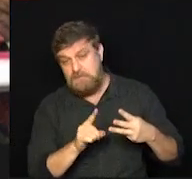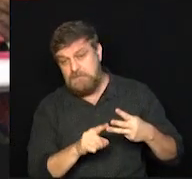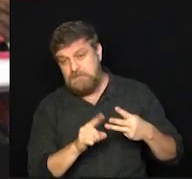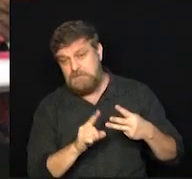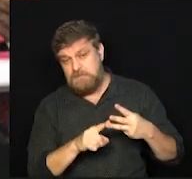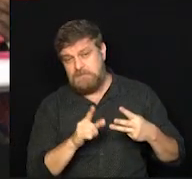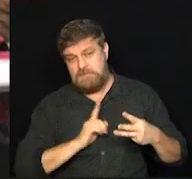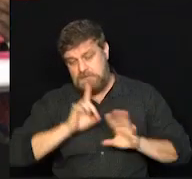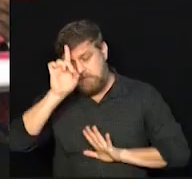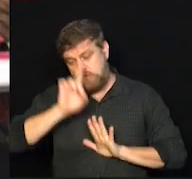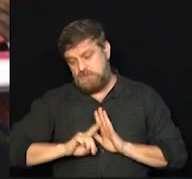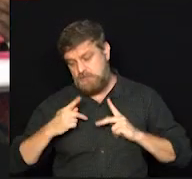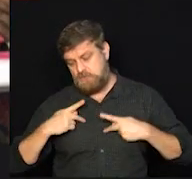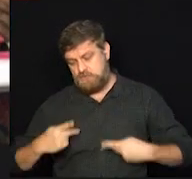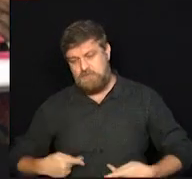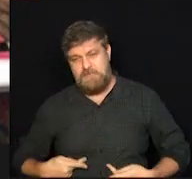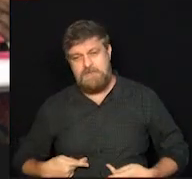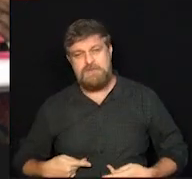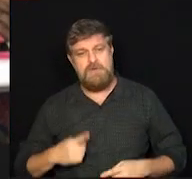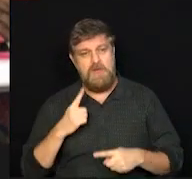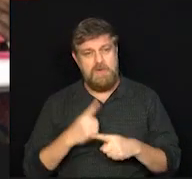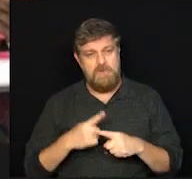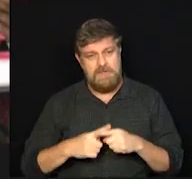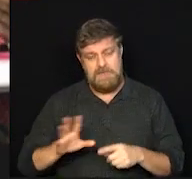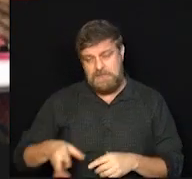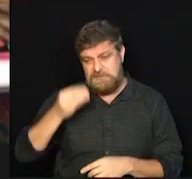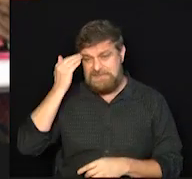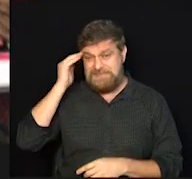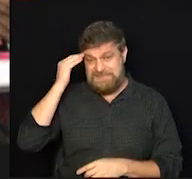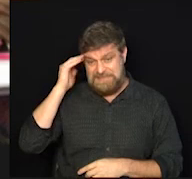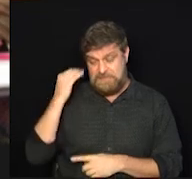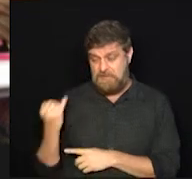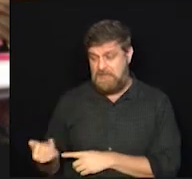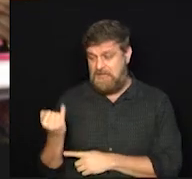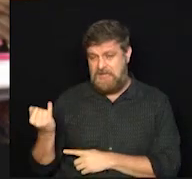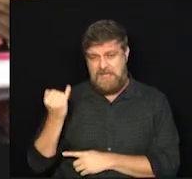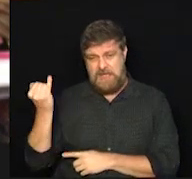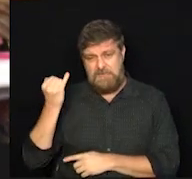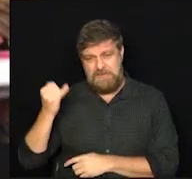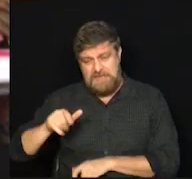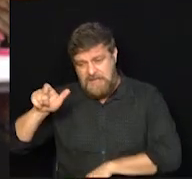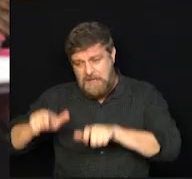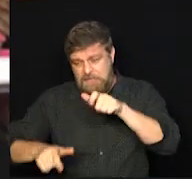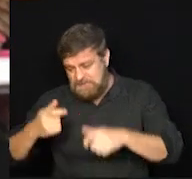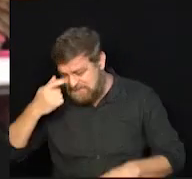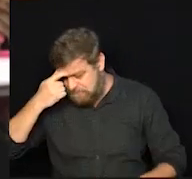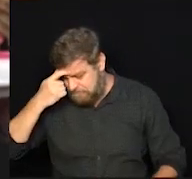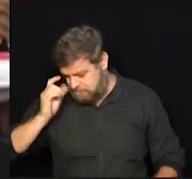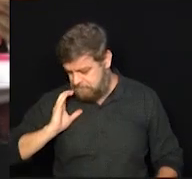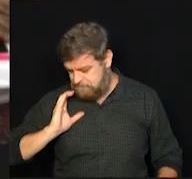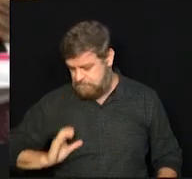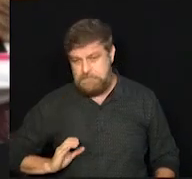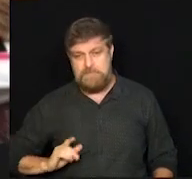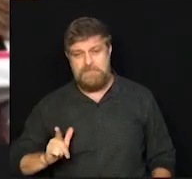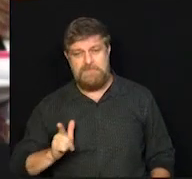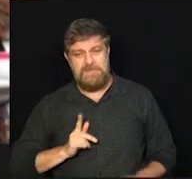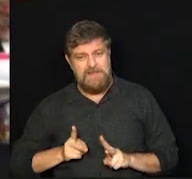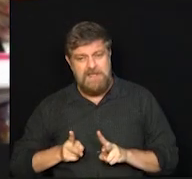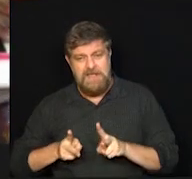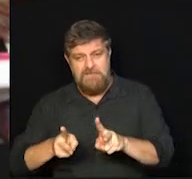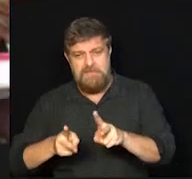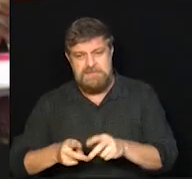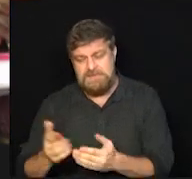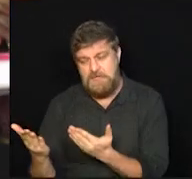atuamos os direitos Human é porque entendemos a importância da construção da Cidadania e da formação permanente